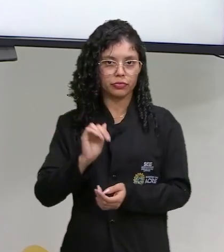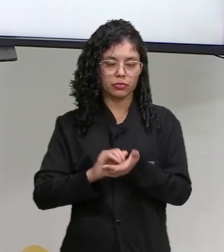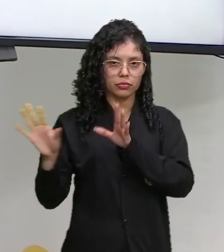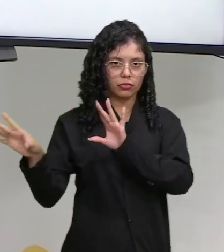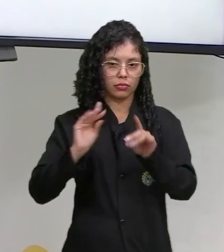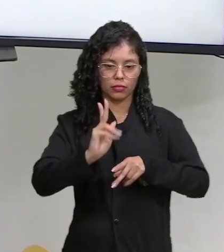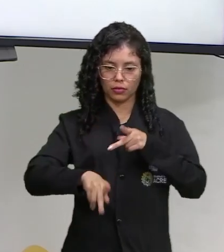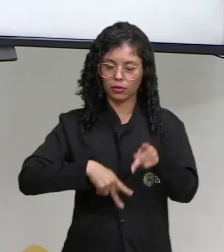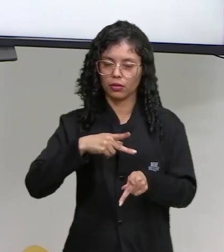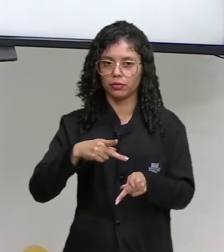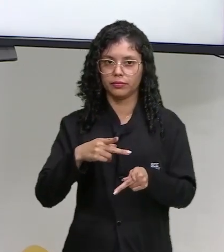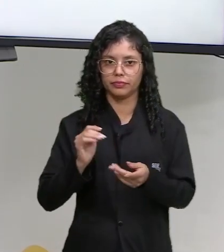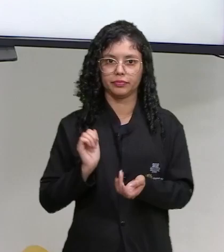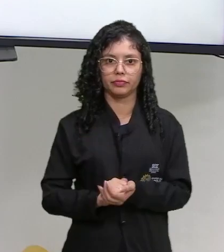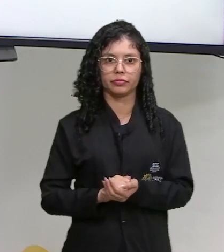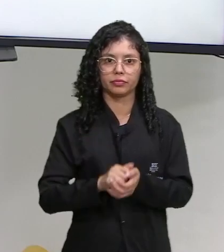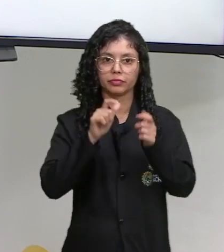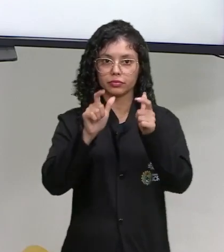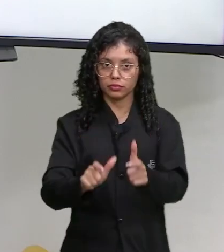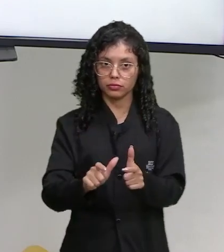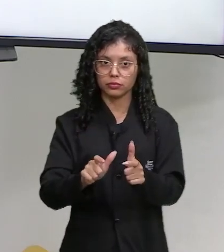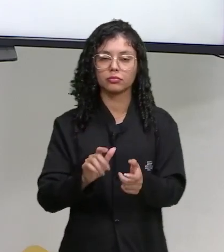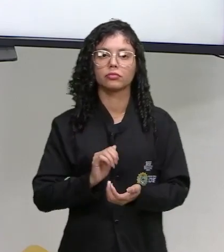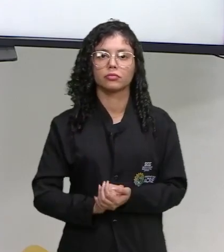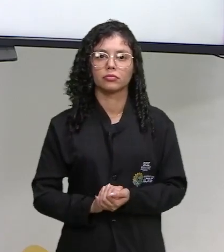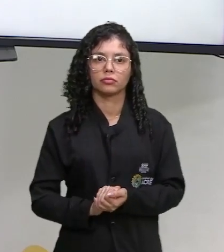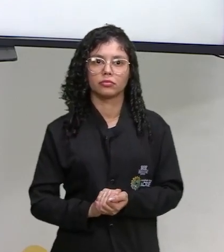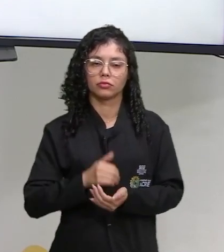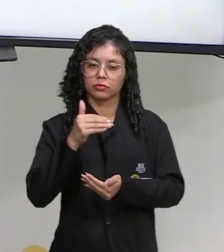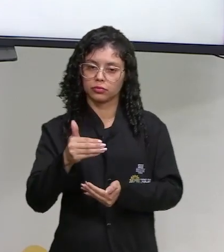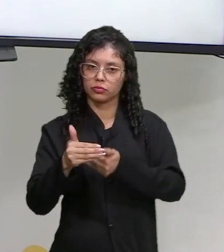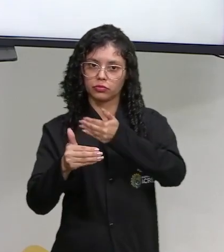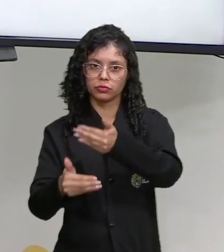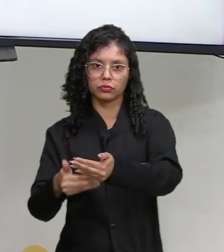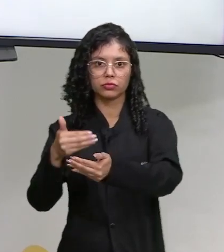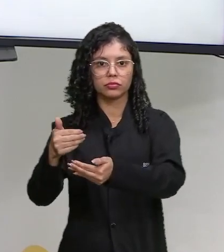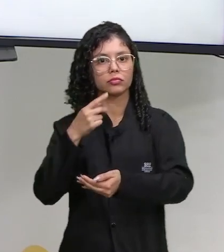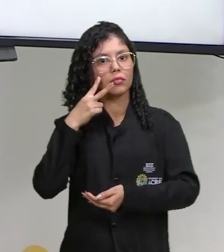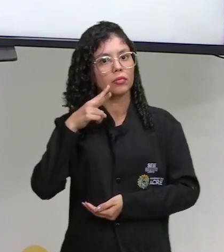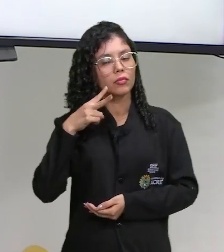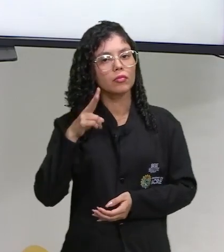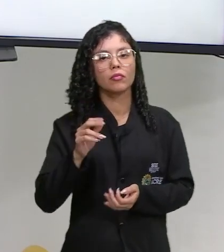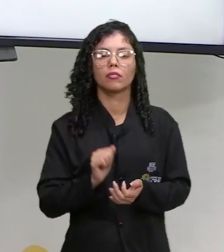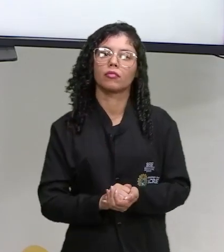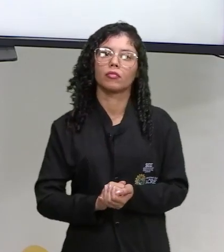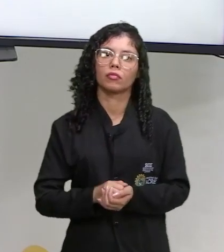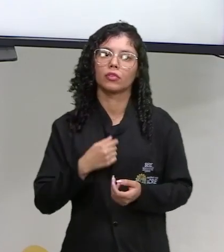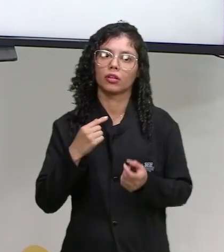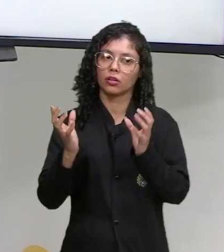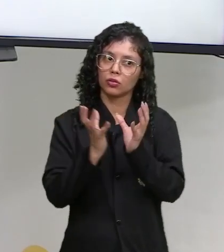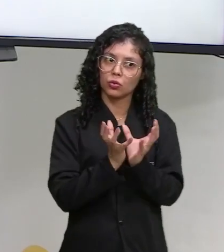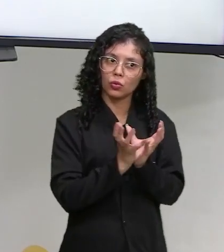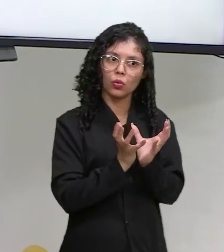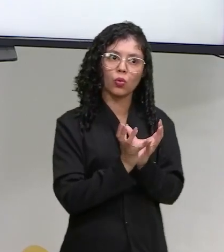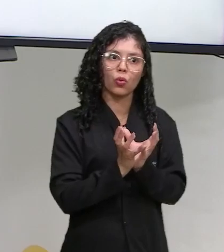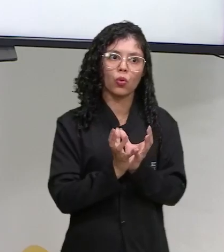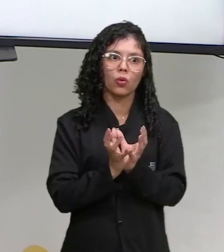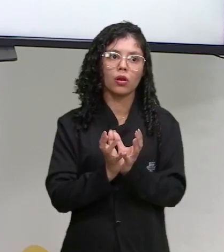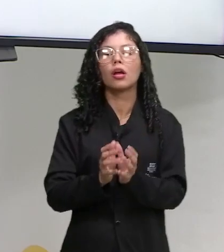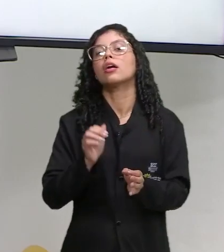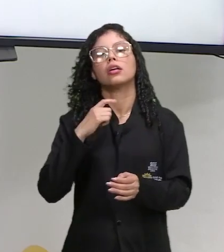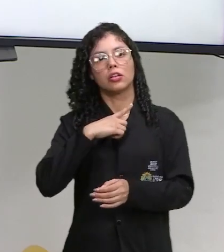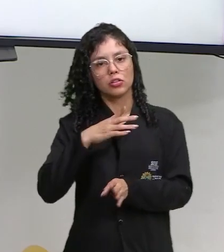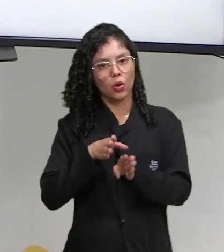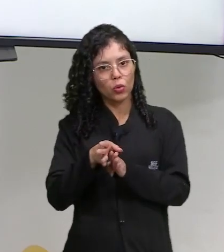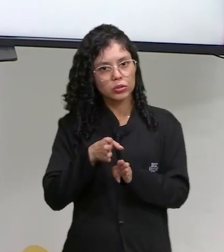essa população para um determinado local. Com o passar do tempo, as pessoas foram ouvindo falar dessa comunidade que Antônio Conselheiro estava